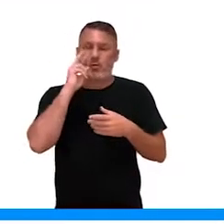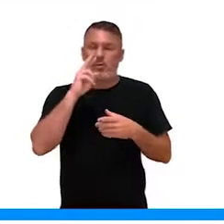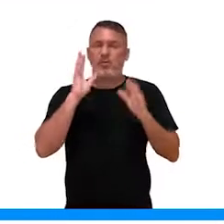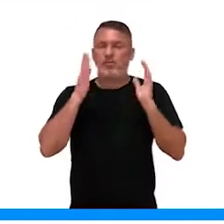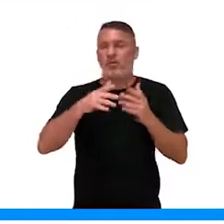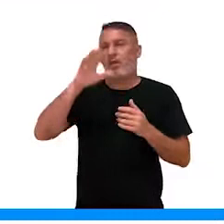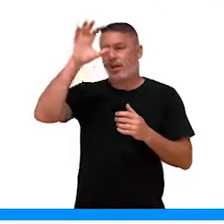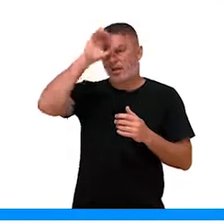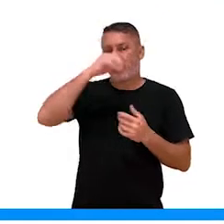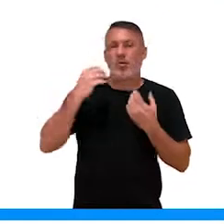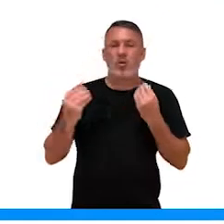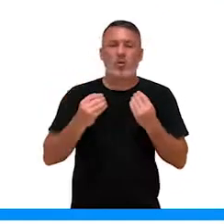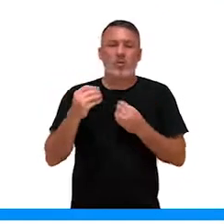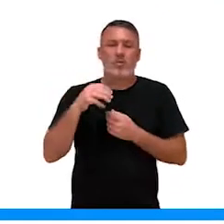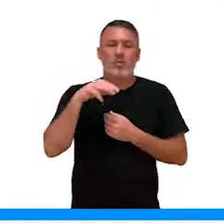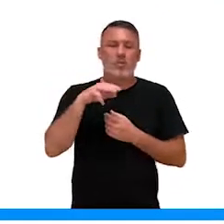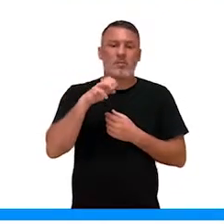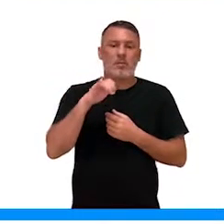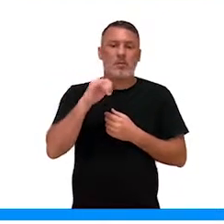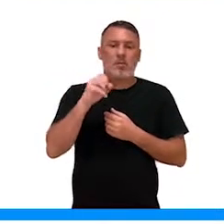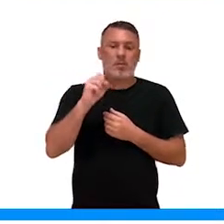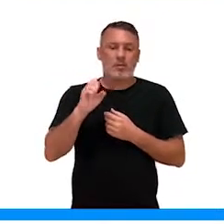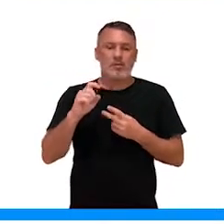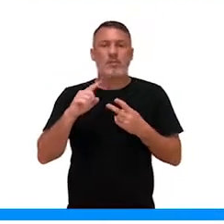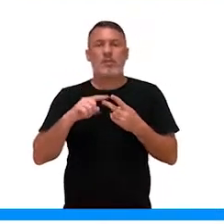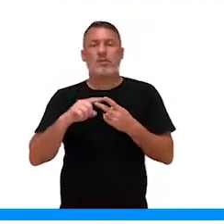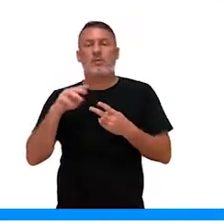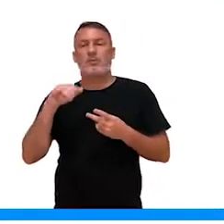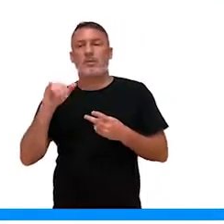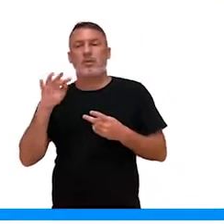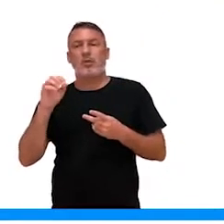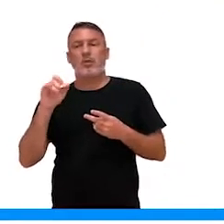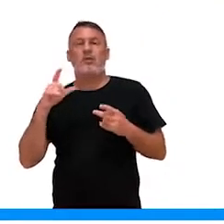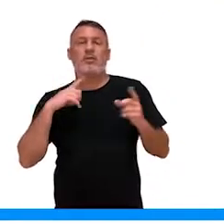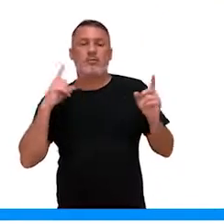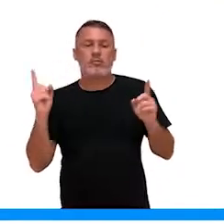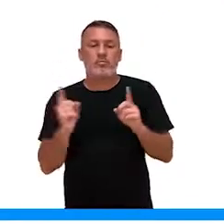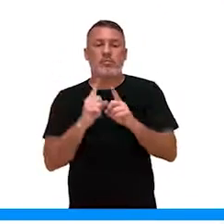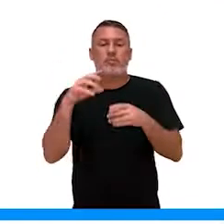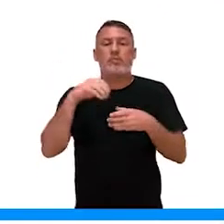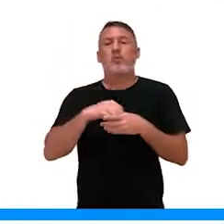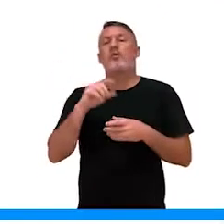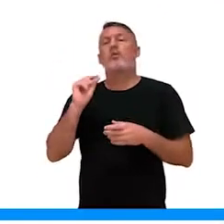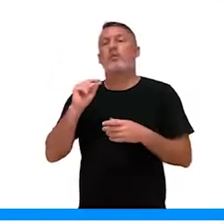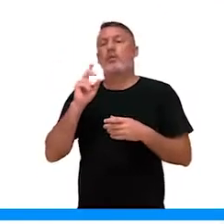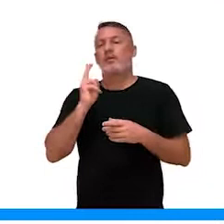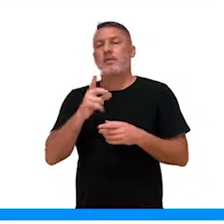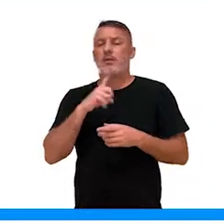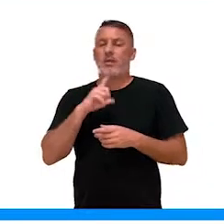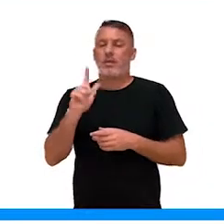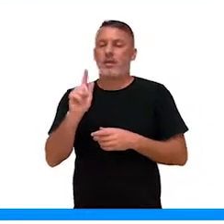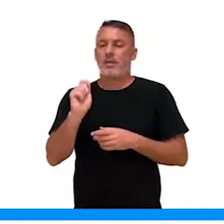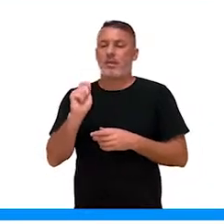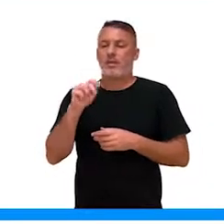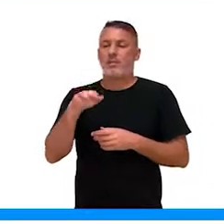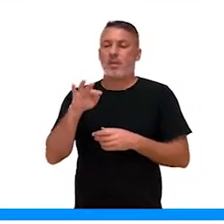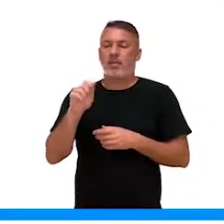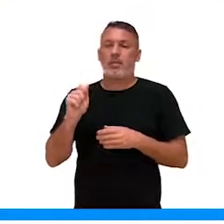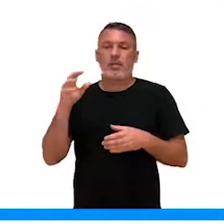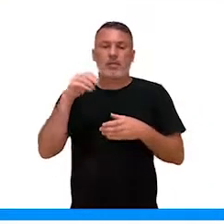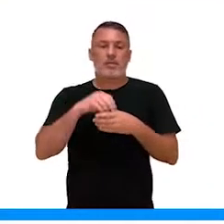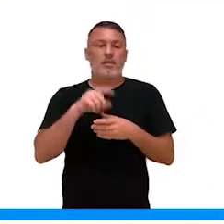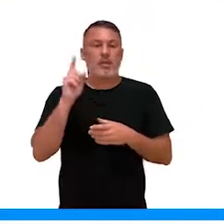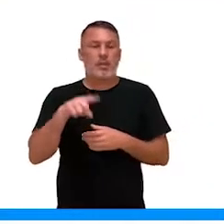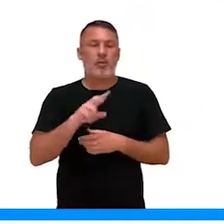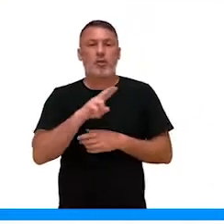de divisão, que vocês já aprenderam mitose e meiose, a gente vai ter o primeiro processo da meiose, porque todos os